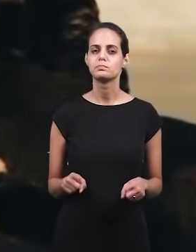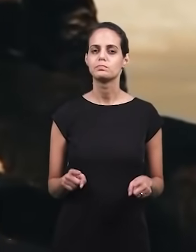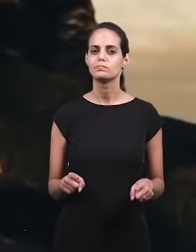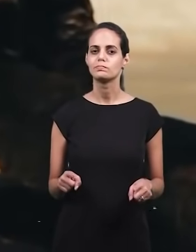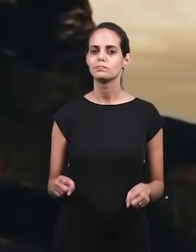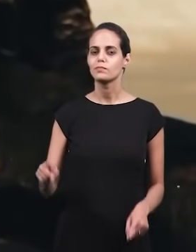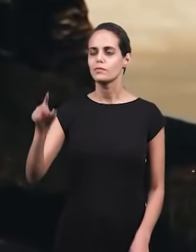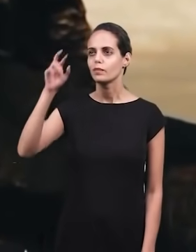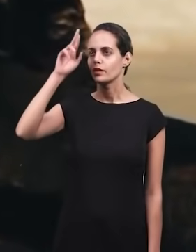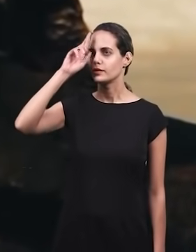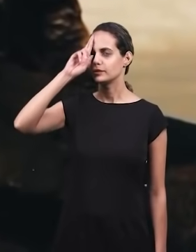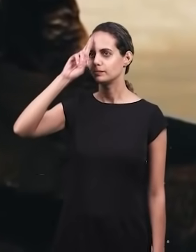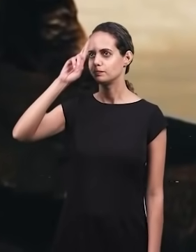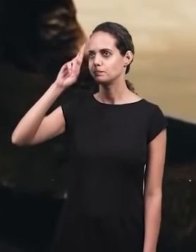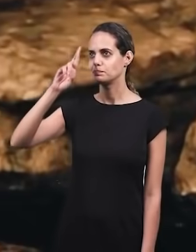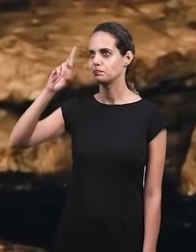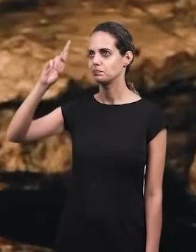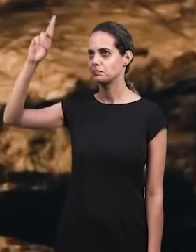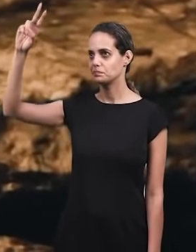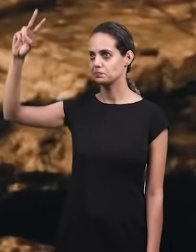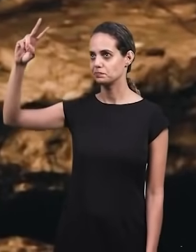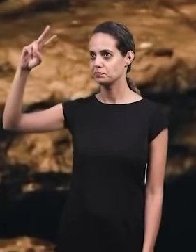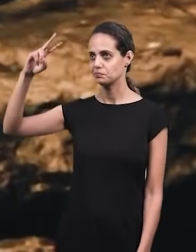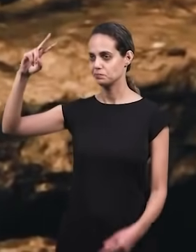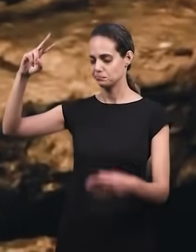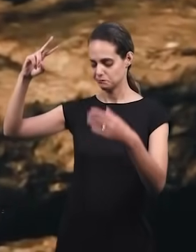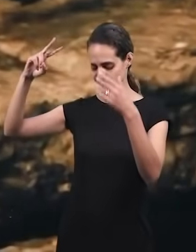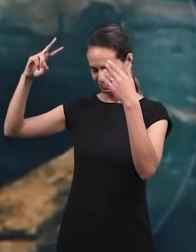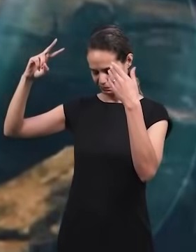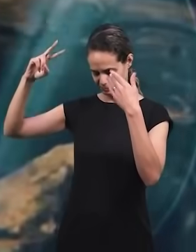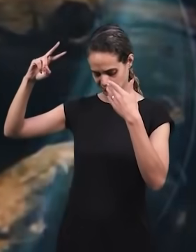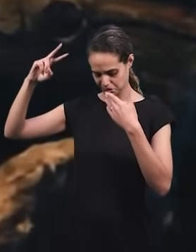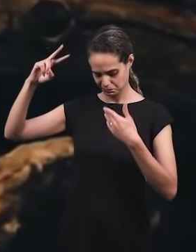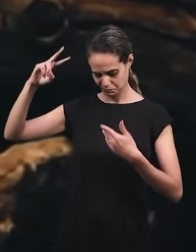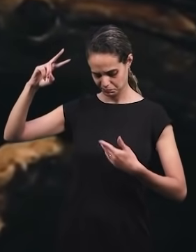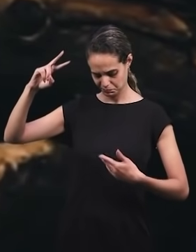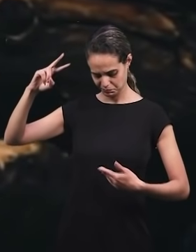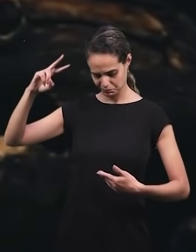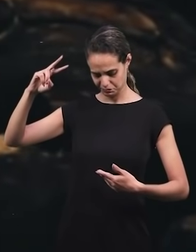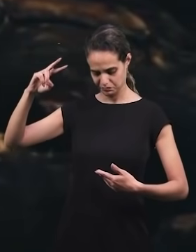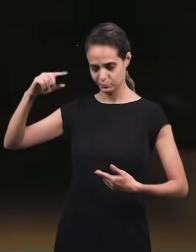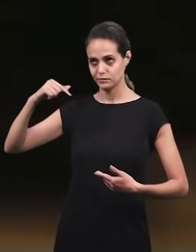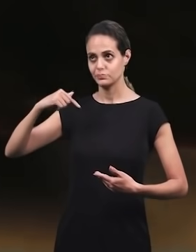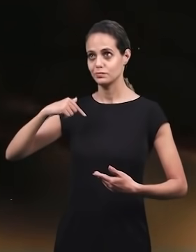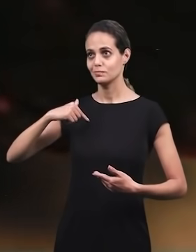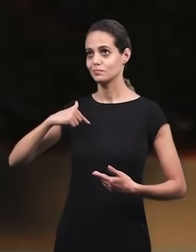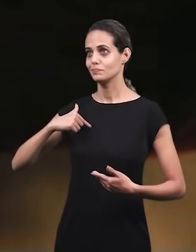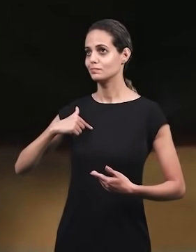Always, always.